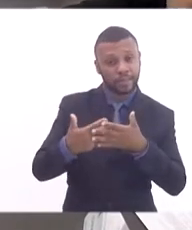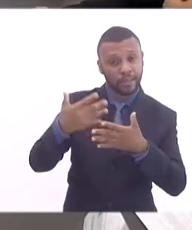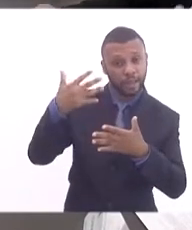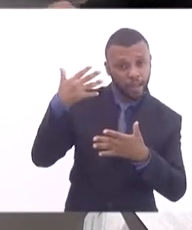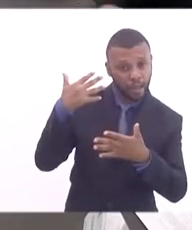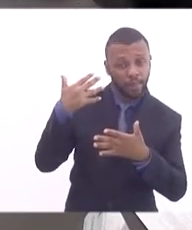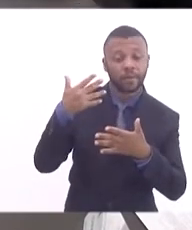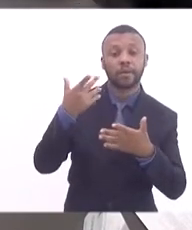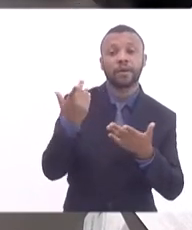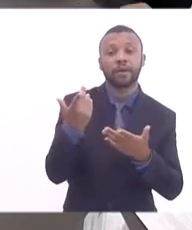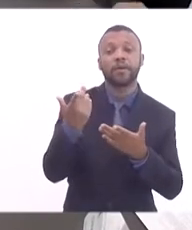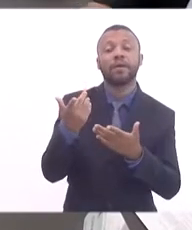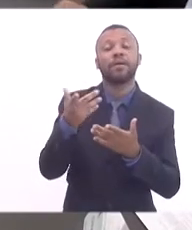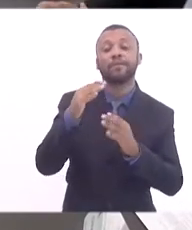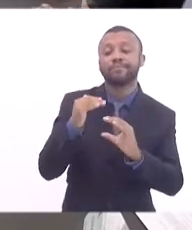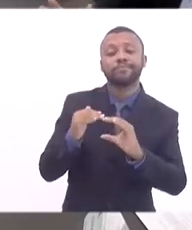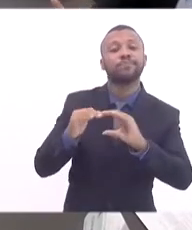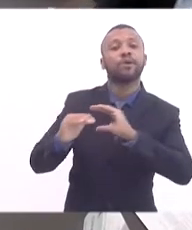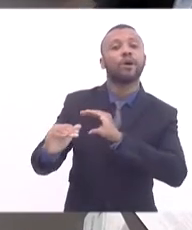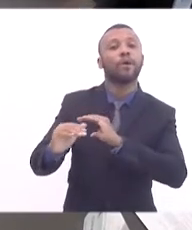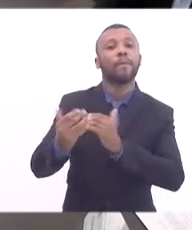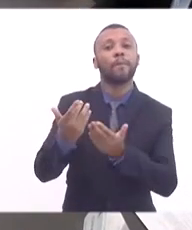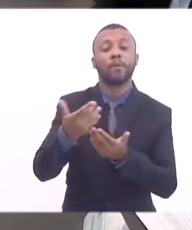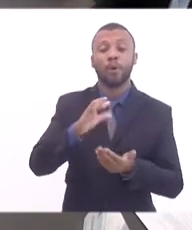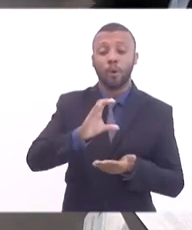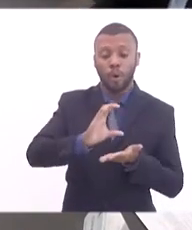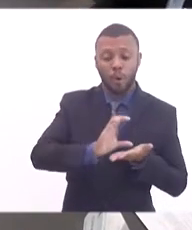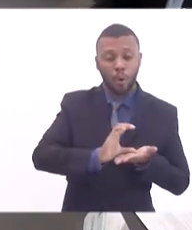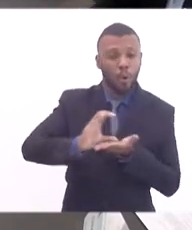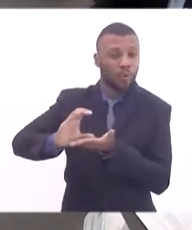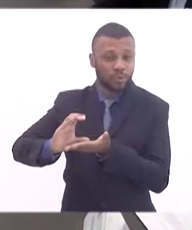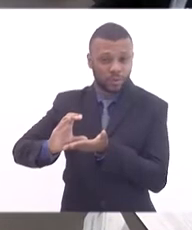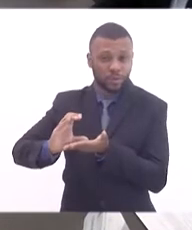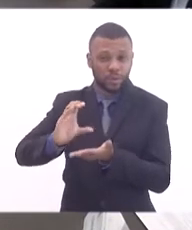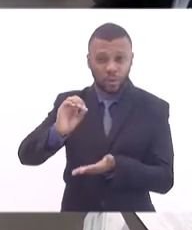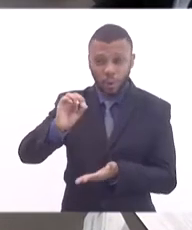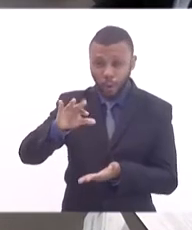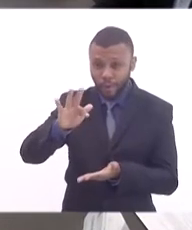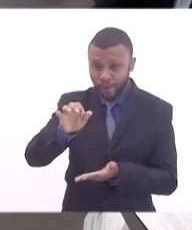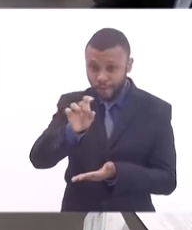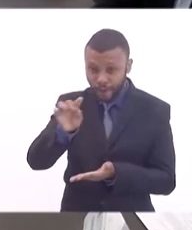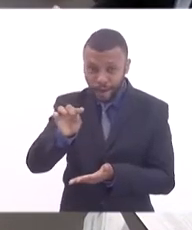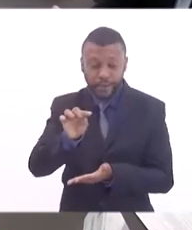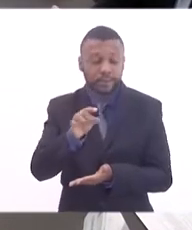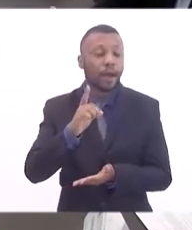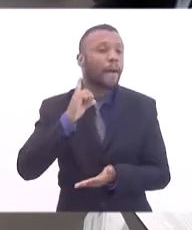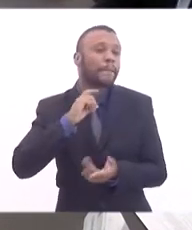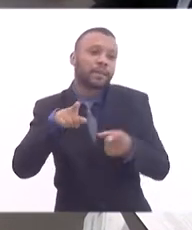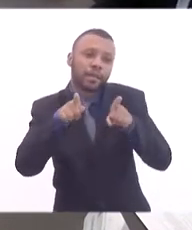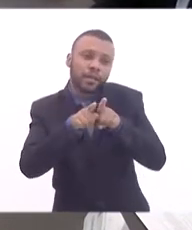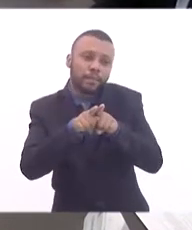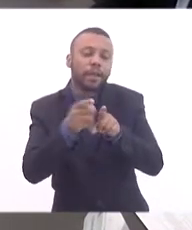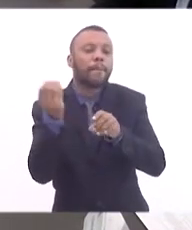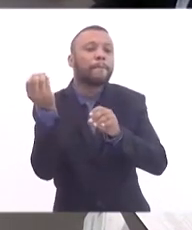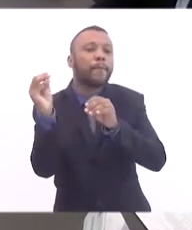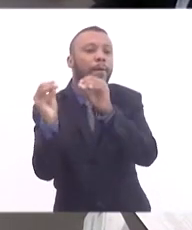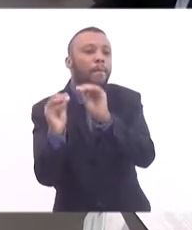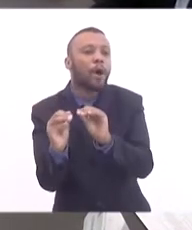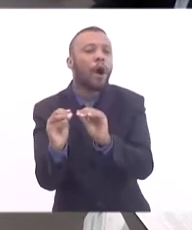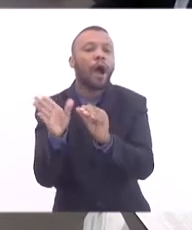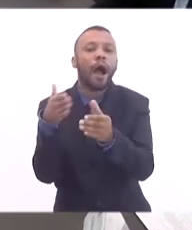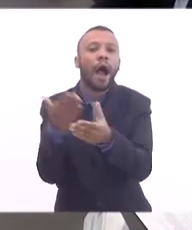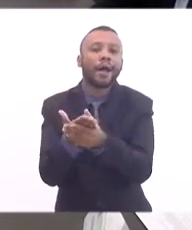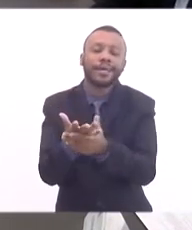foram para o confaz e não é o tomate coisa nenhuma e a noite também depois eu tô usados tabela Deputado